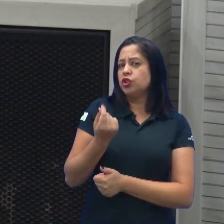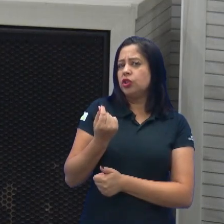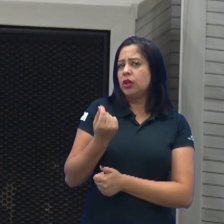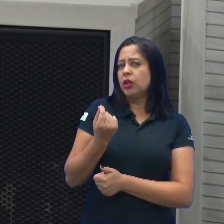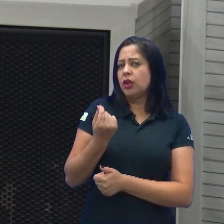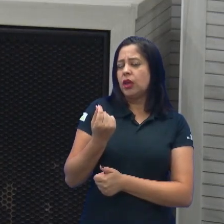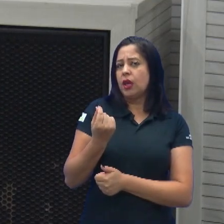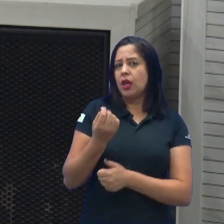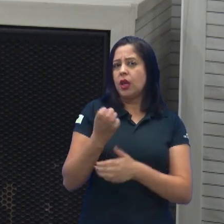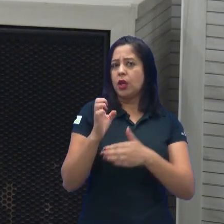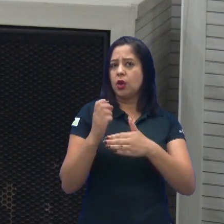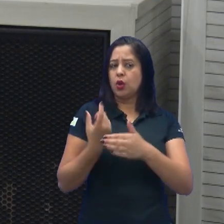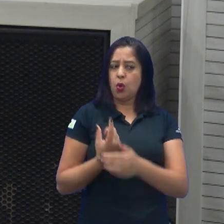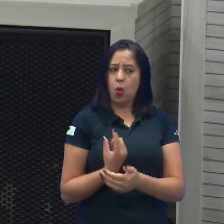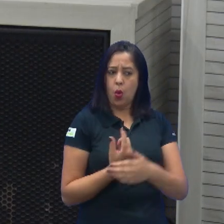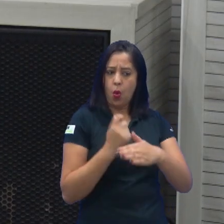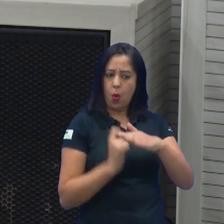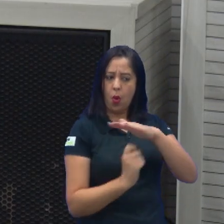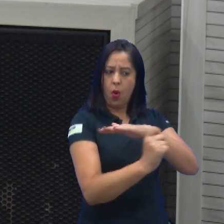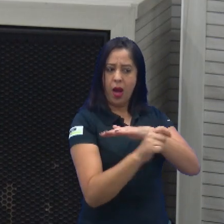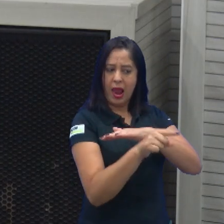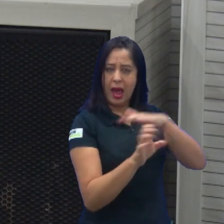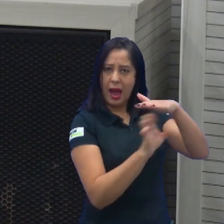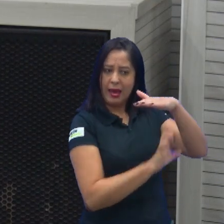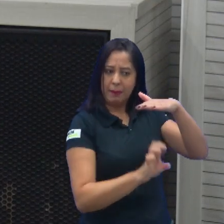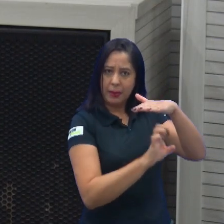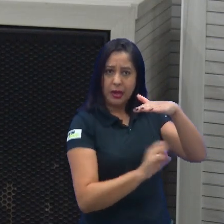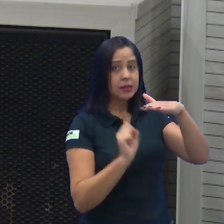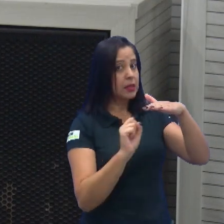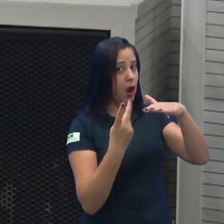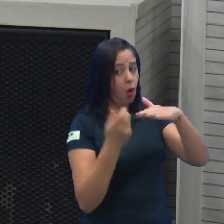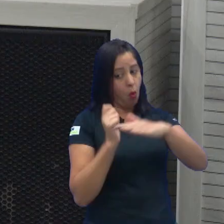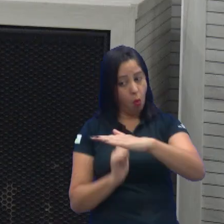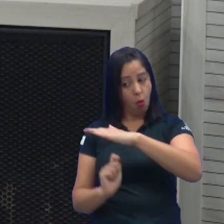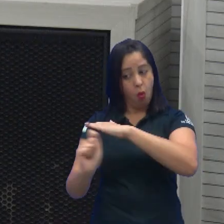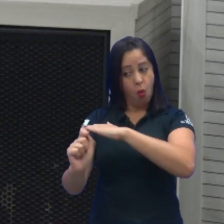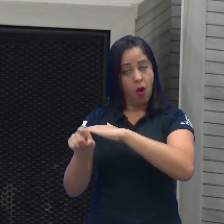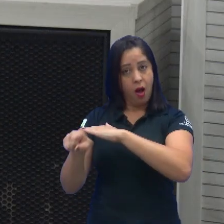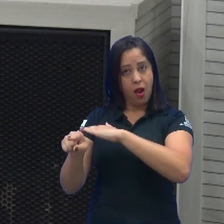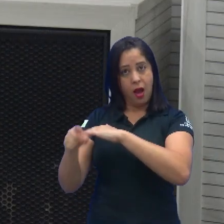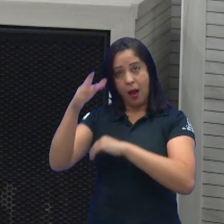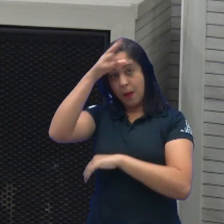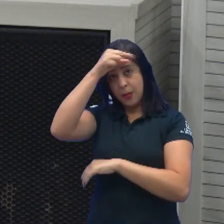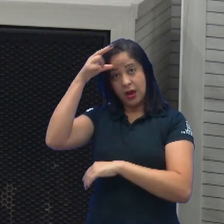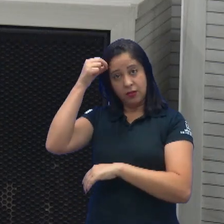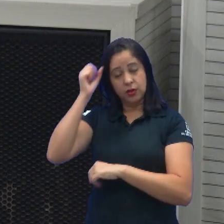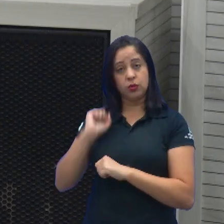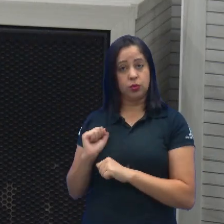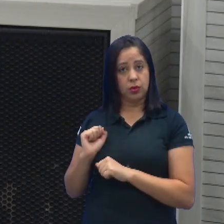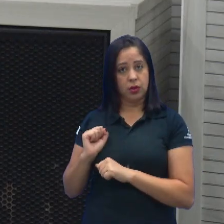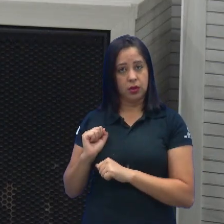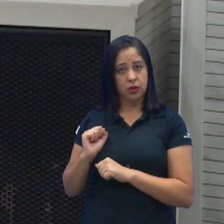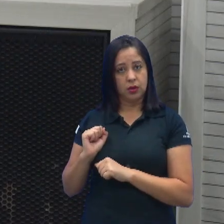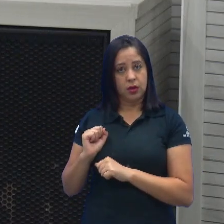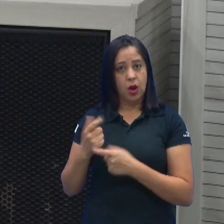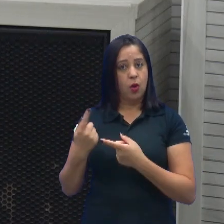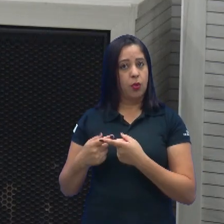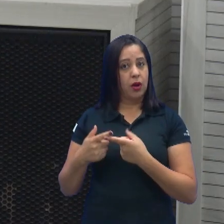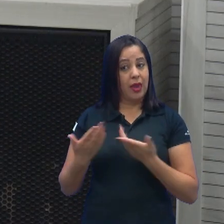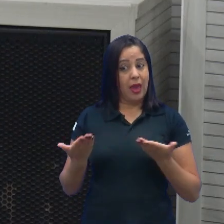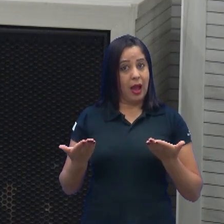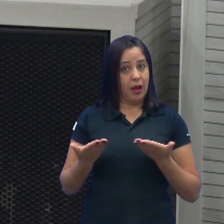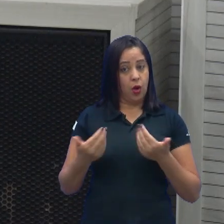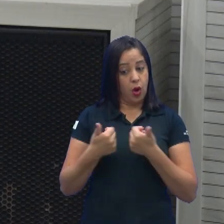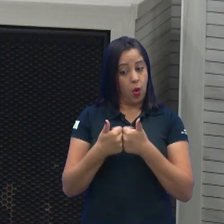está indo para os caixas da prefeitura? Né? Porque esse ônibus não é o mesmo ônibus que a empresa de ônibus opera hoje, que